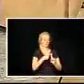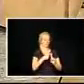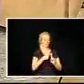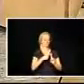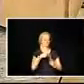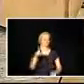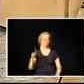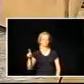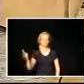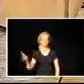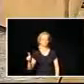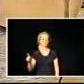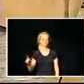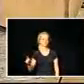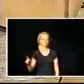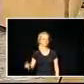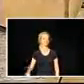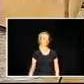a encaminhar voto.